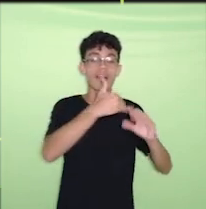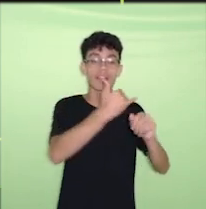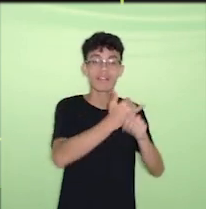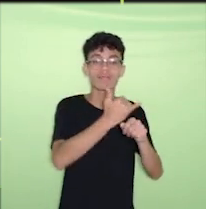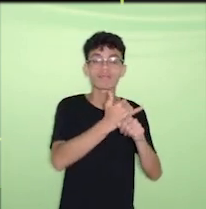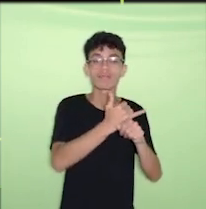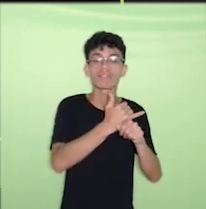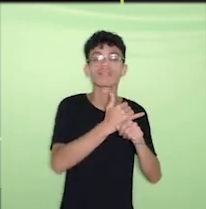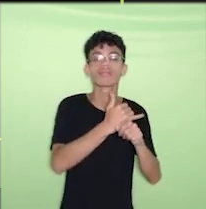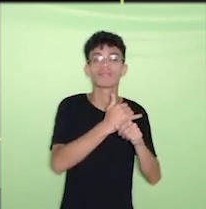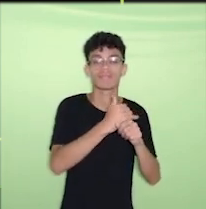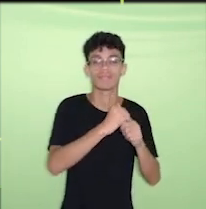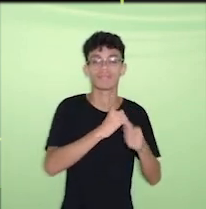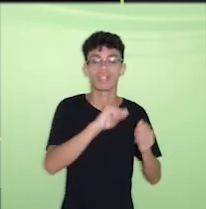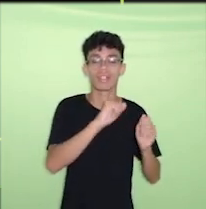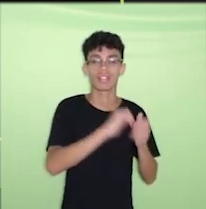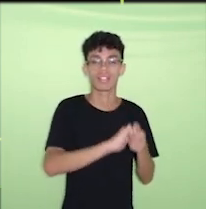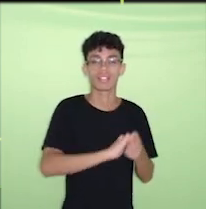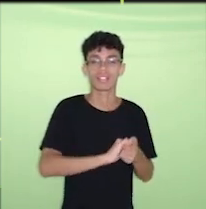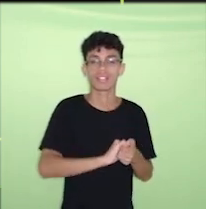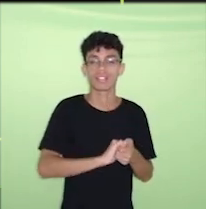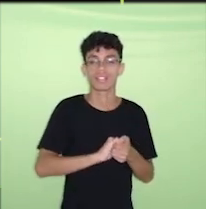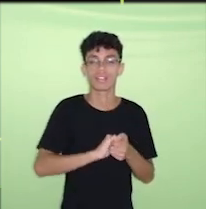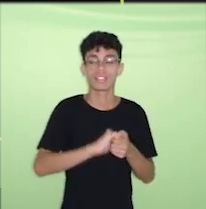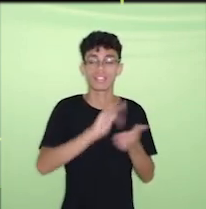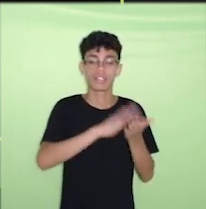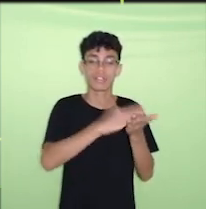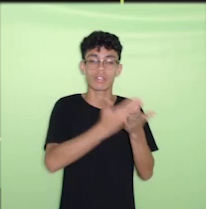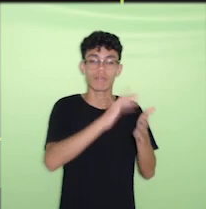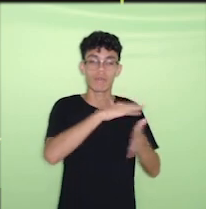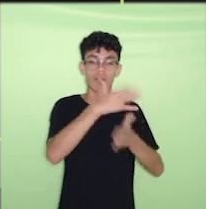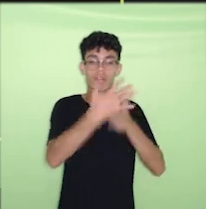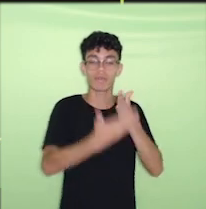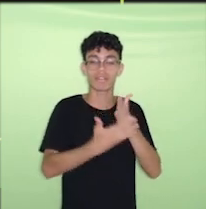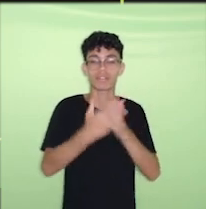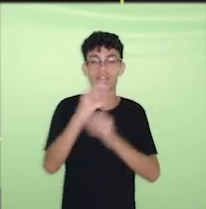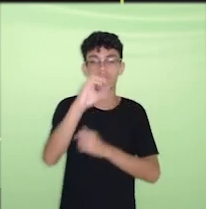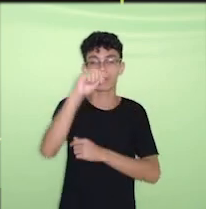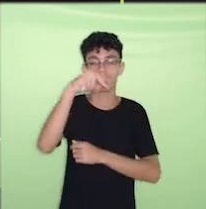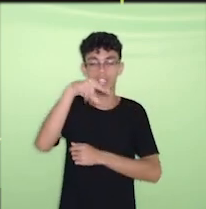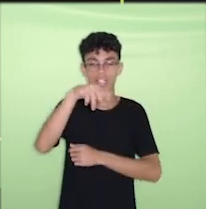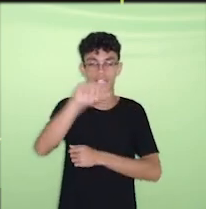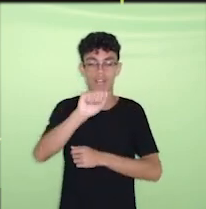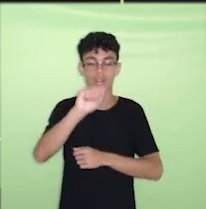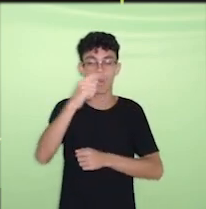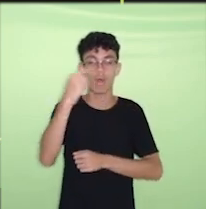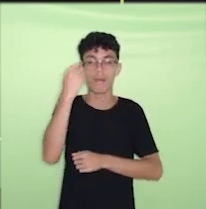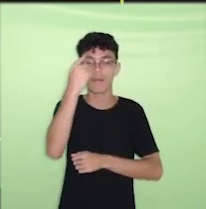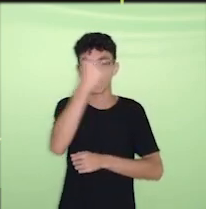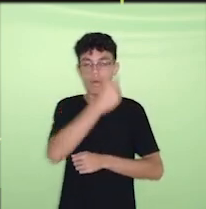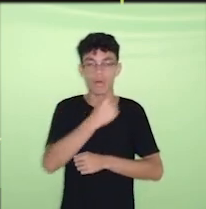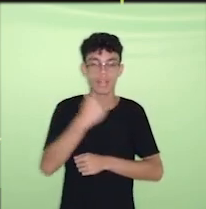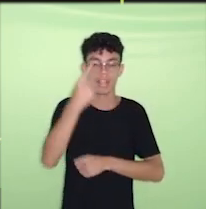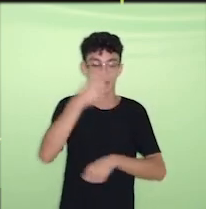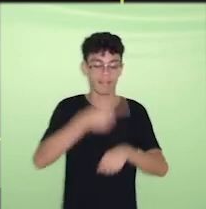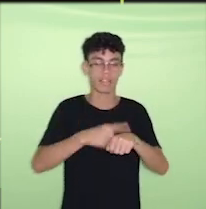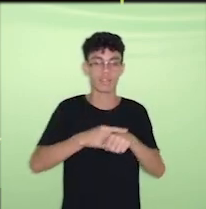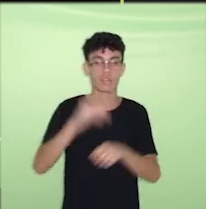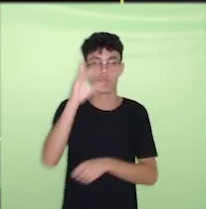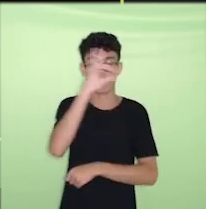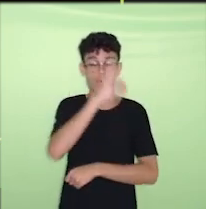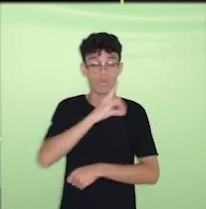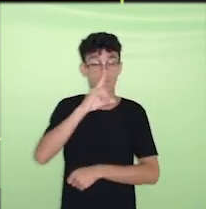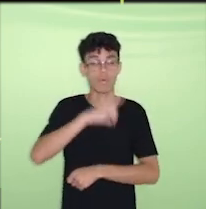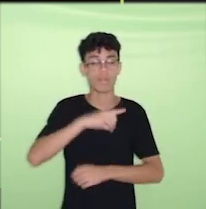Hilst com Libras, com a tradução de Libras. E que a cada semana, nesse mesmo horário, no domingo, tem uma